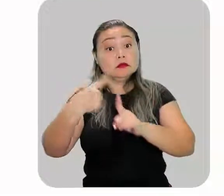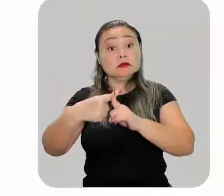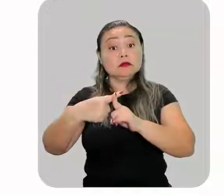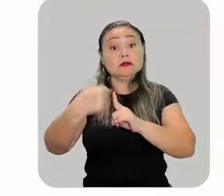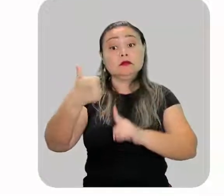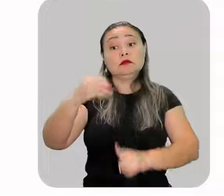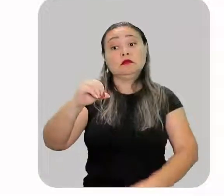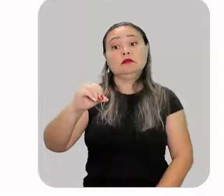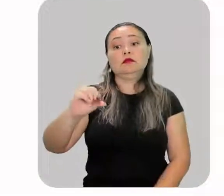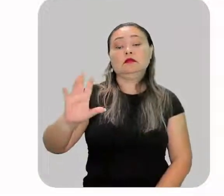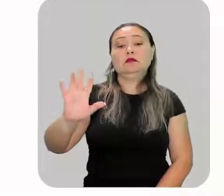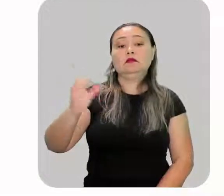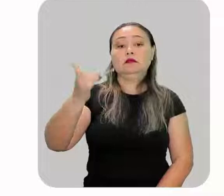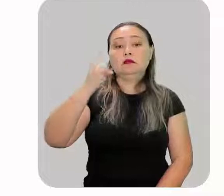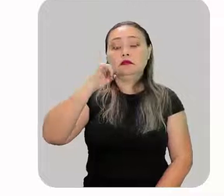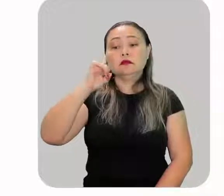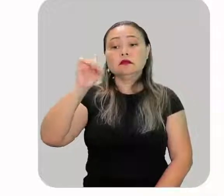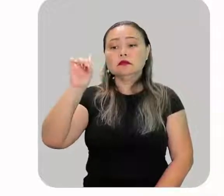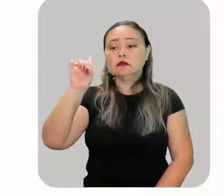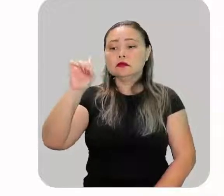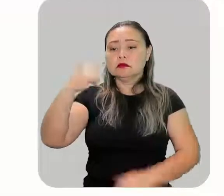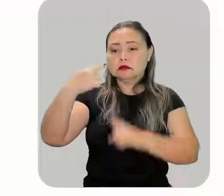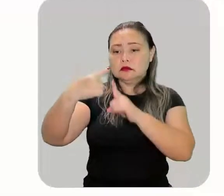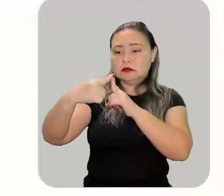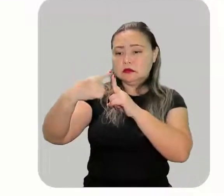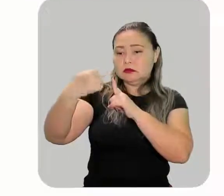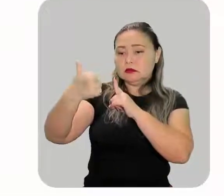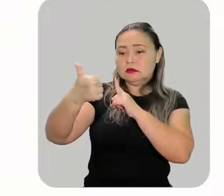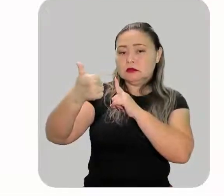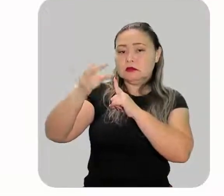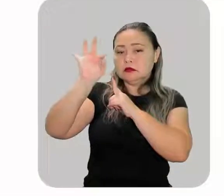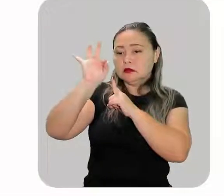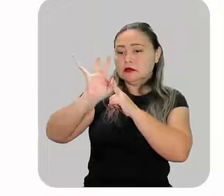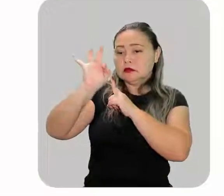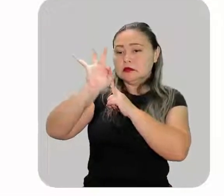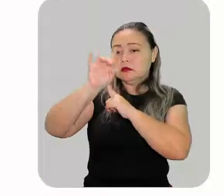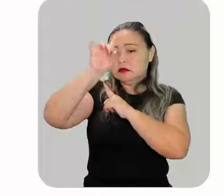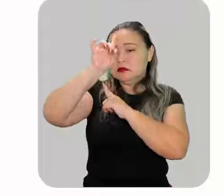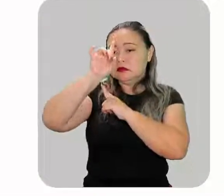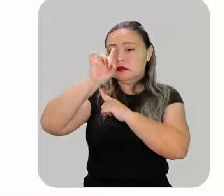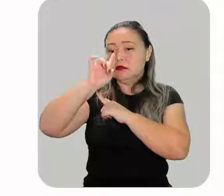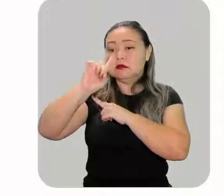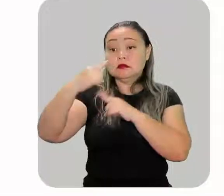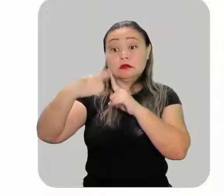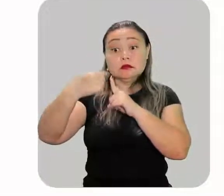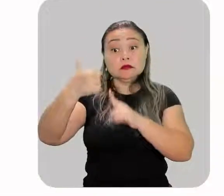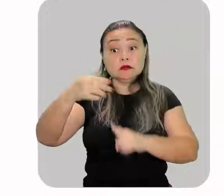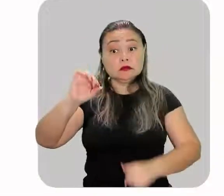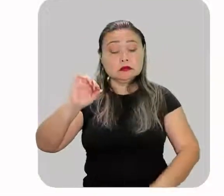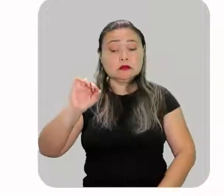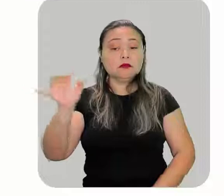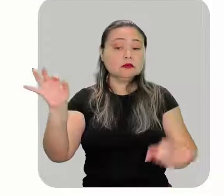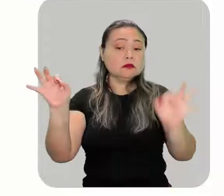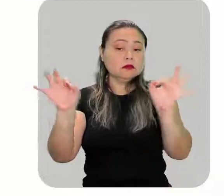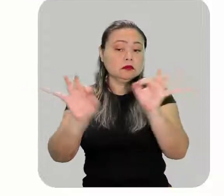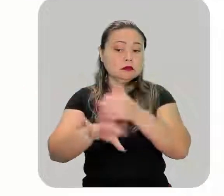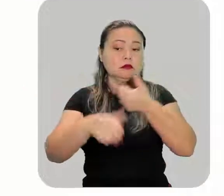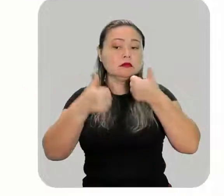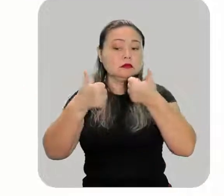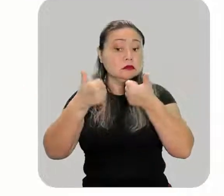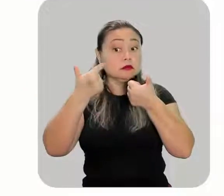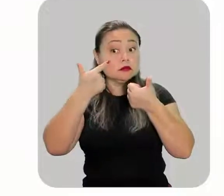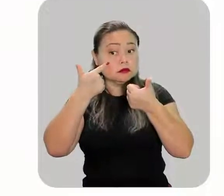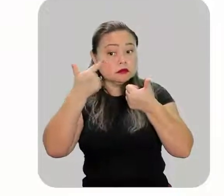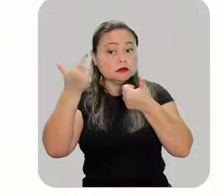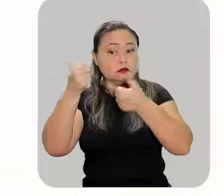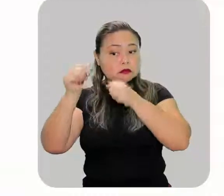Mais 10, vamos lá. Deixa eu arrumar até Pega na mesma amarelinho, corzinha, né? Pra ficar mais isso. bonitinho. Isso, aqui é mais 10. Mais né, 10, gente? pronto. Agora Corrige sim.